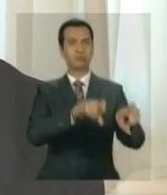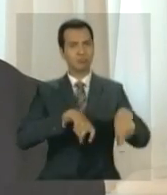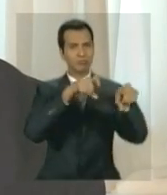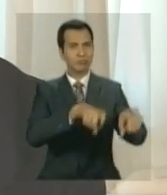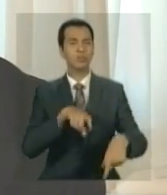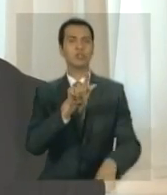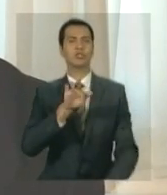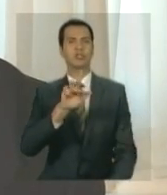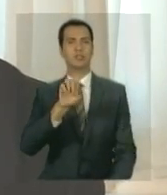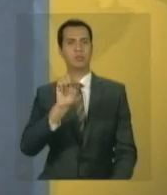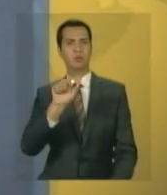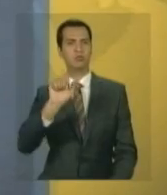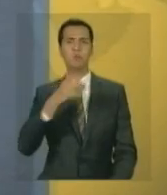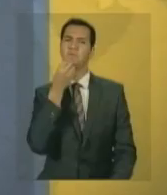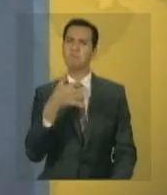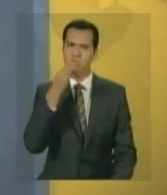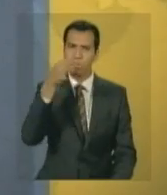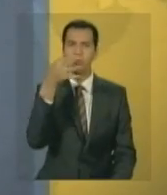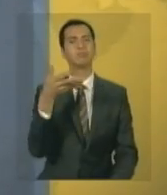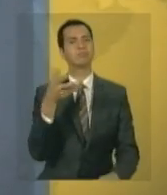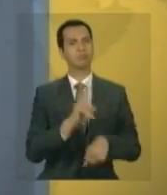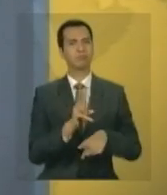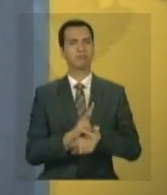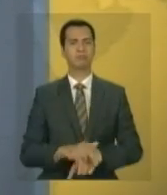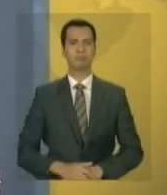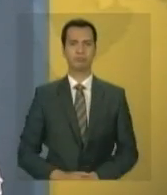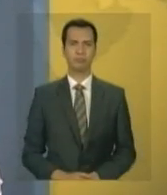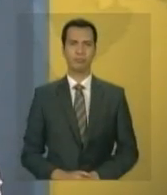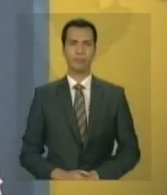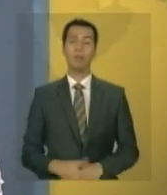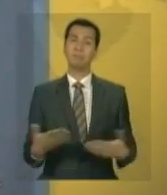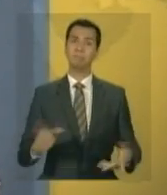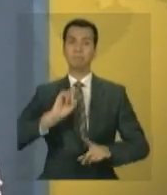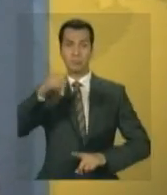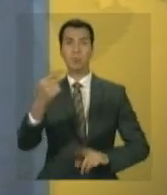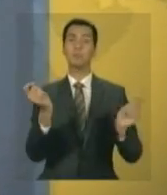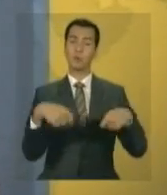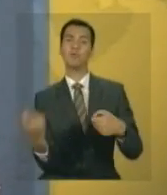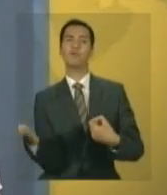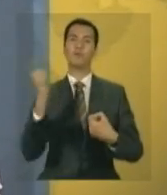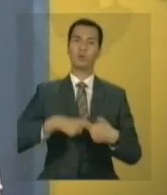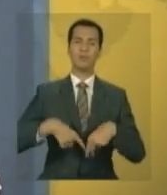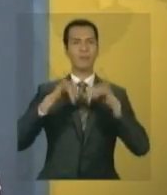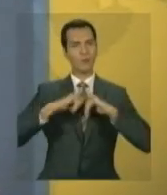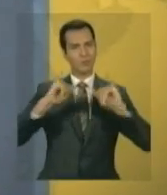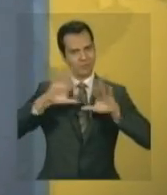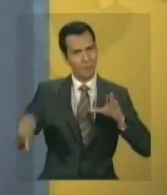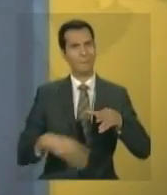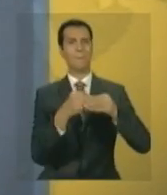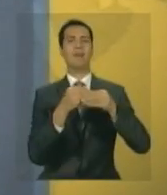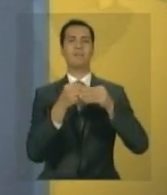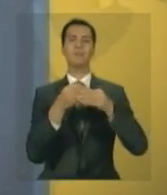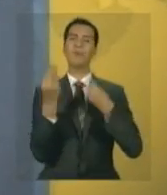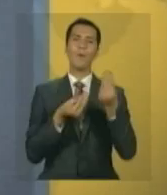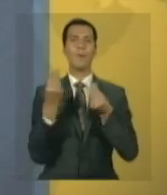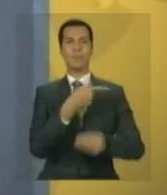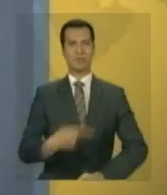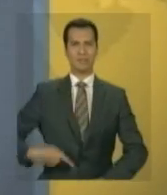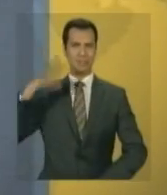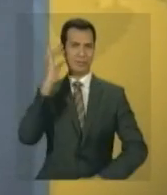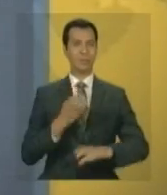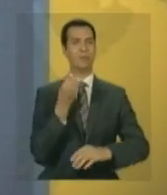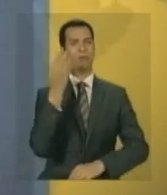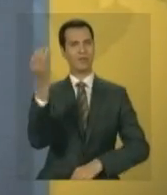de produção sem problema nenhum. Bom, a gente pode voltar a qualquer instante, então, com mais informações sobre a viagem da presidenta